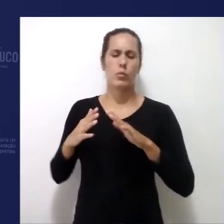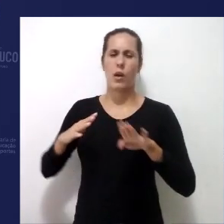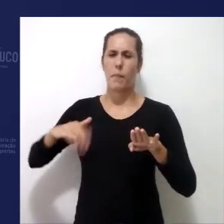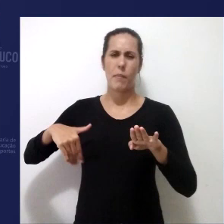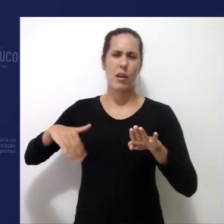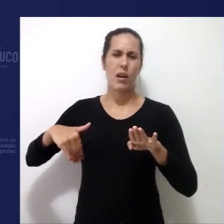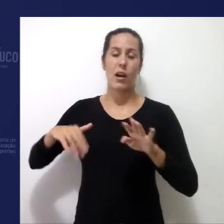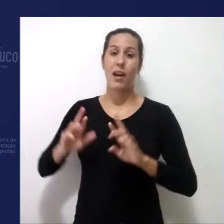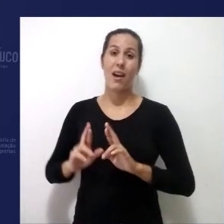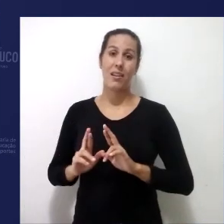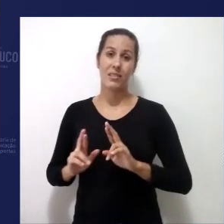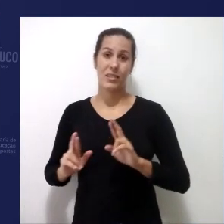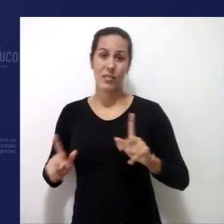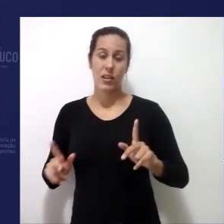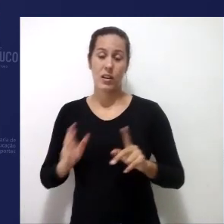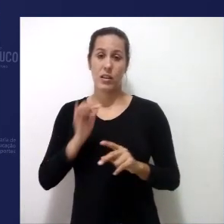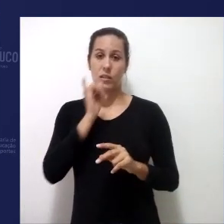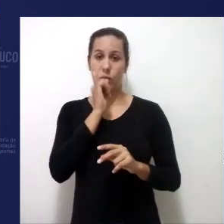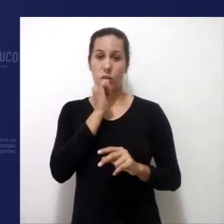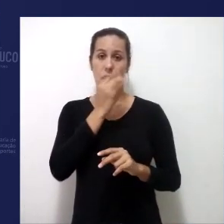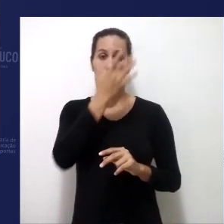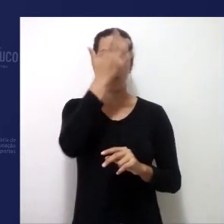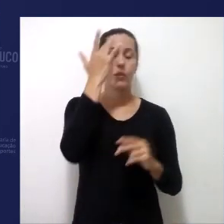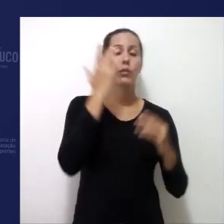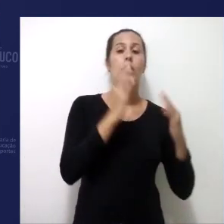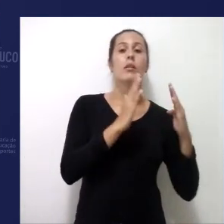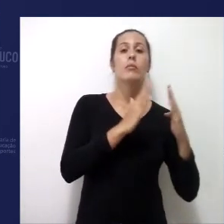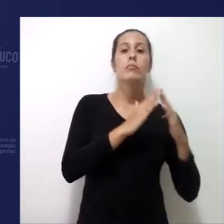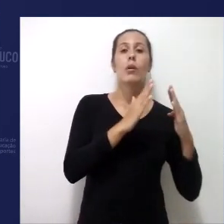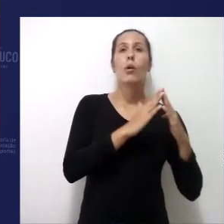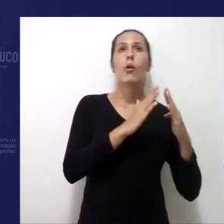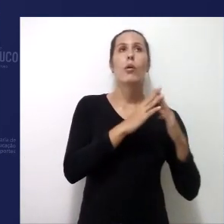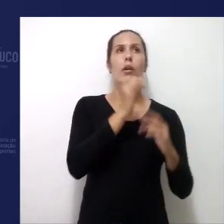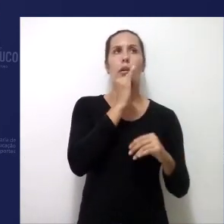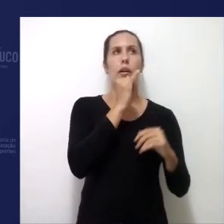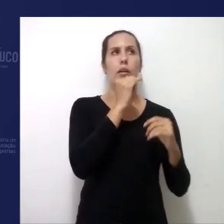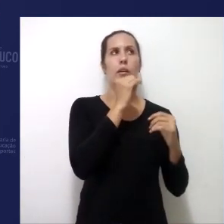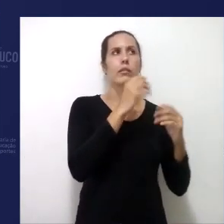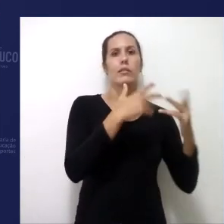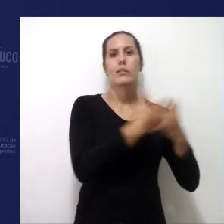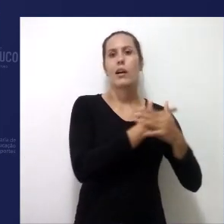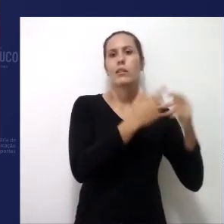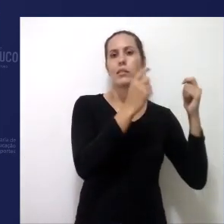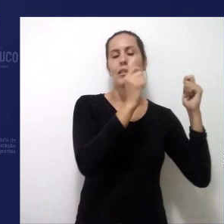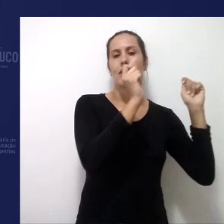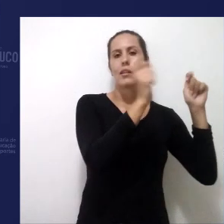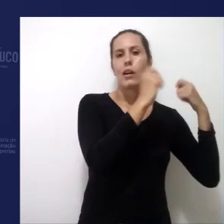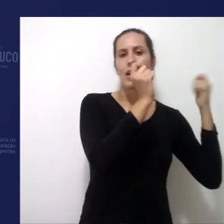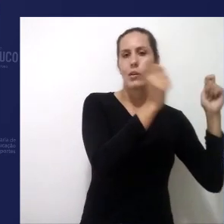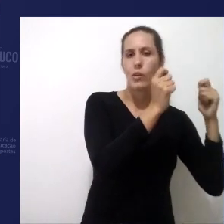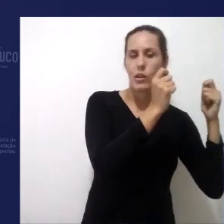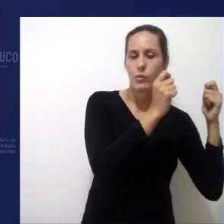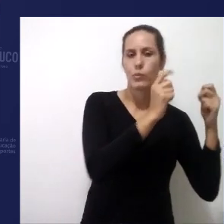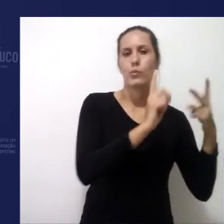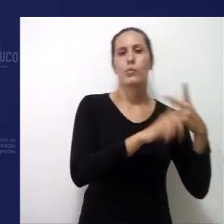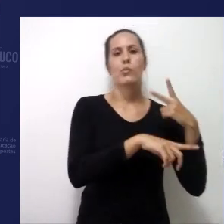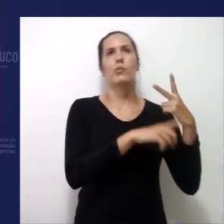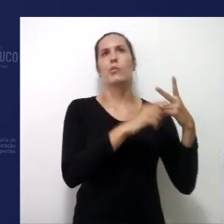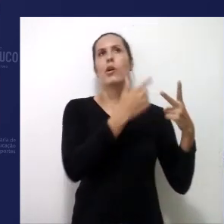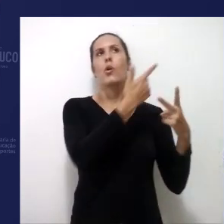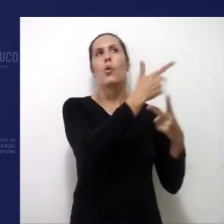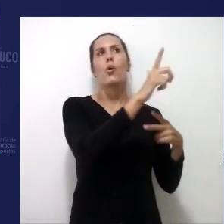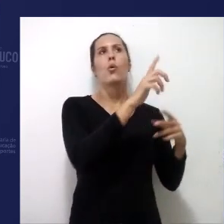praia, é completamente diferente em relação às pessoas que moram lá em